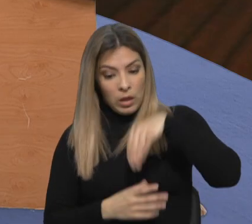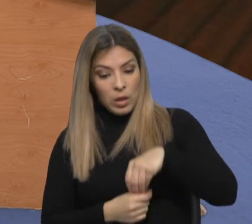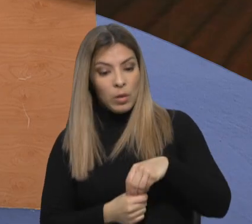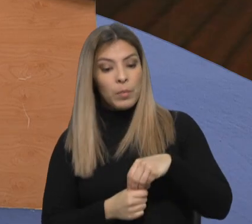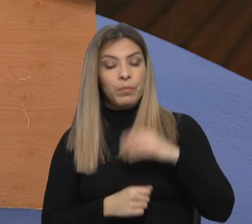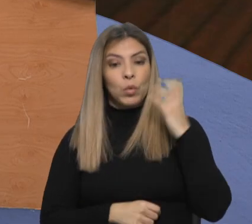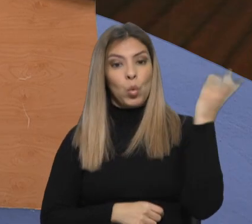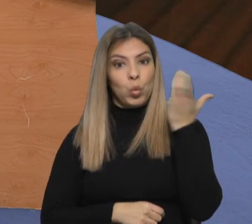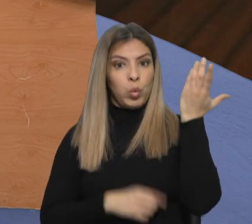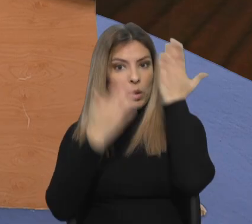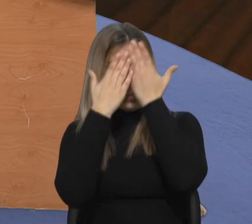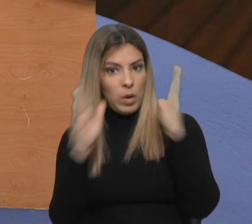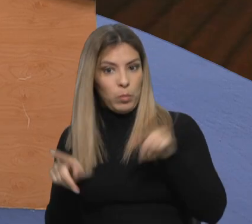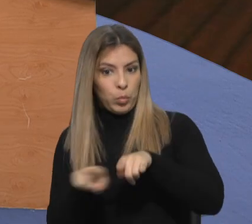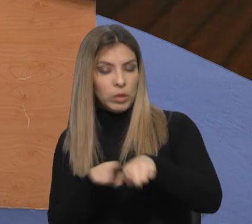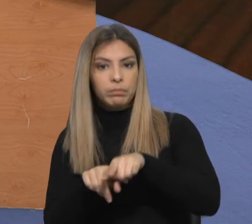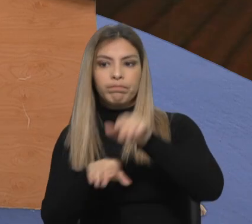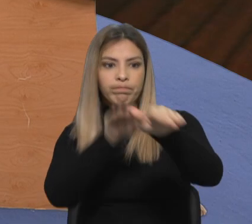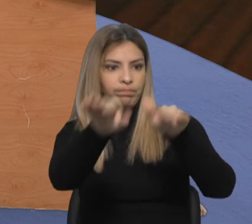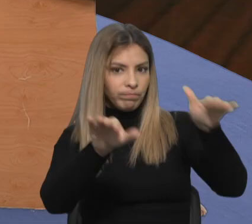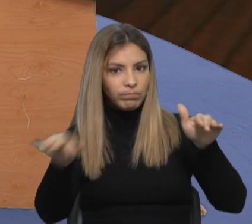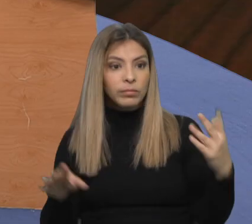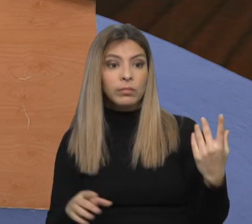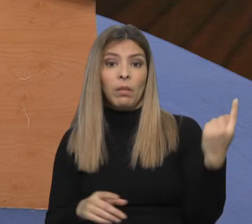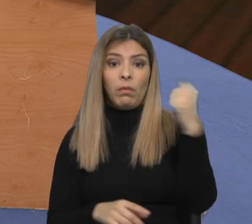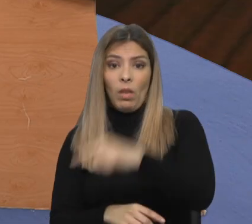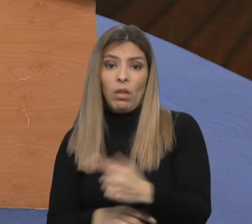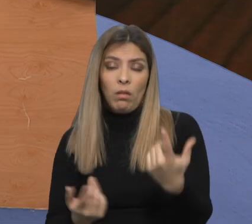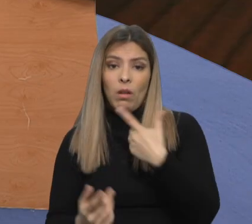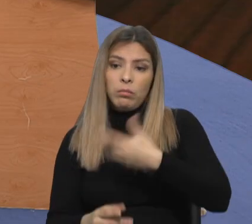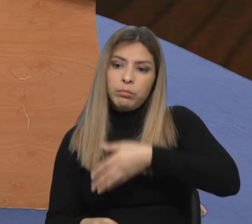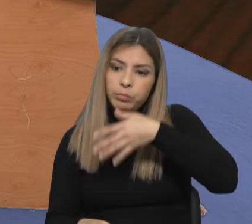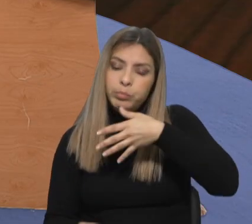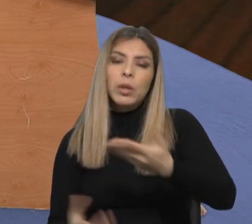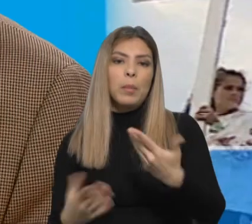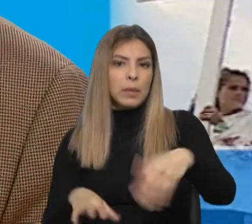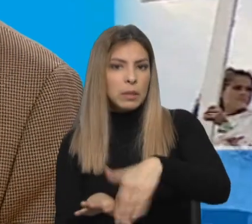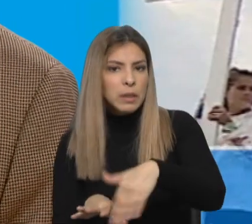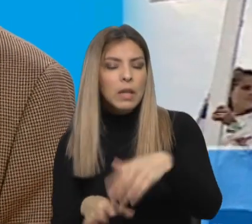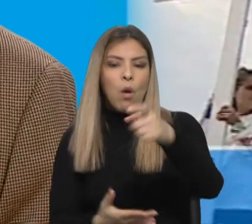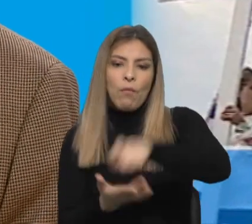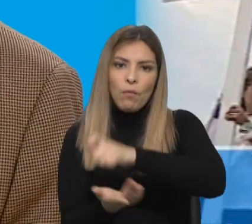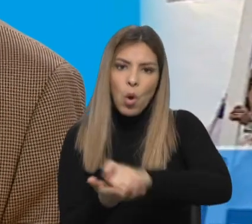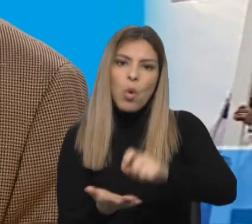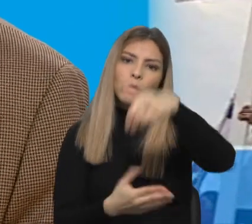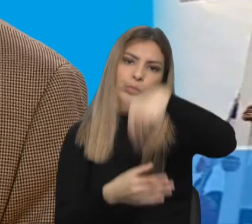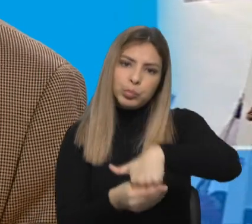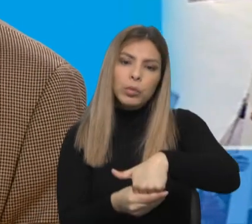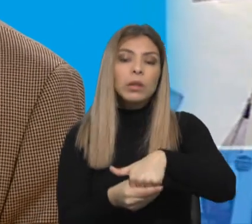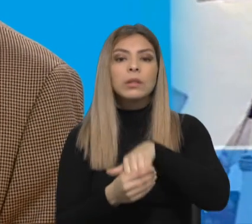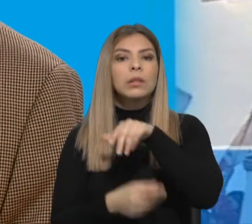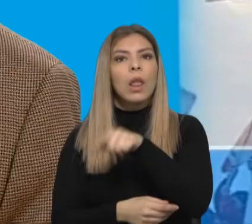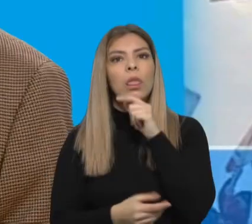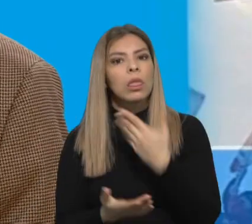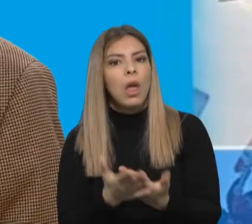democrática, participativa, em que se chama todos os cidadãos para a esfera política e para a participação ativa, de tentar elevar um bocadinho